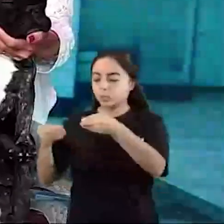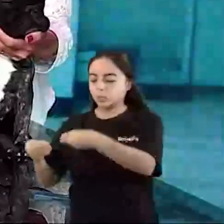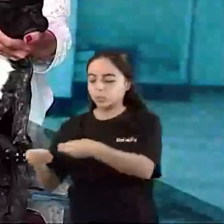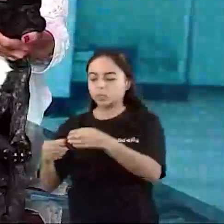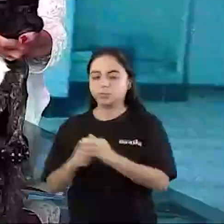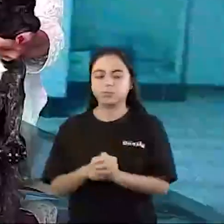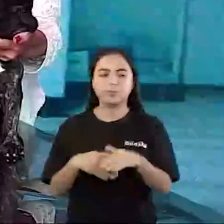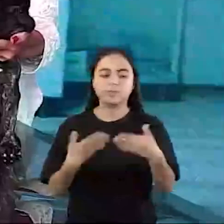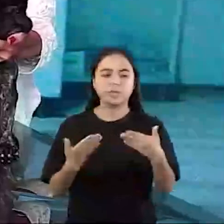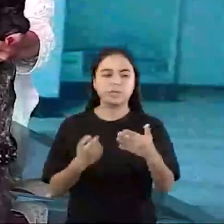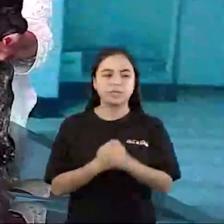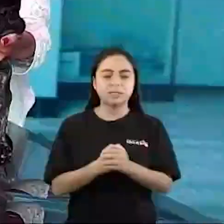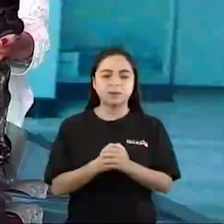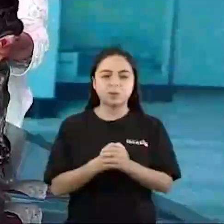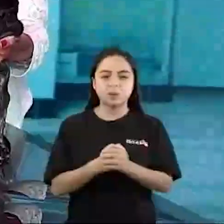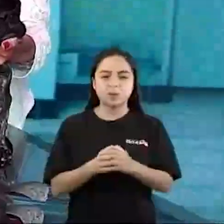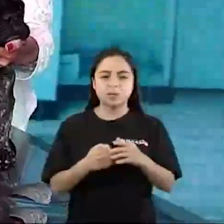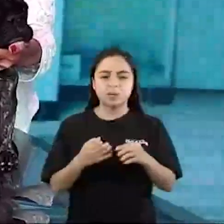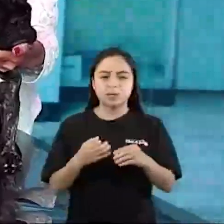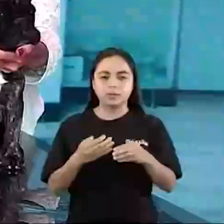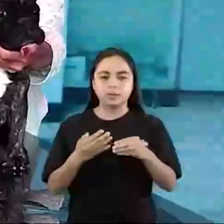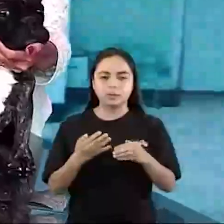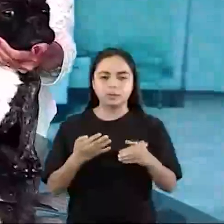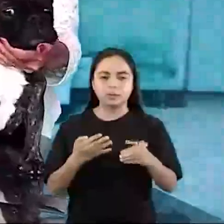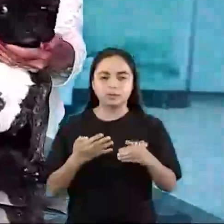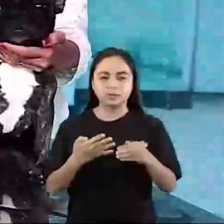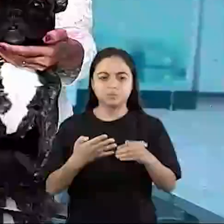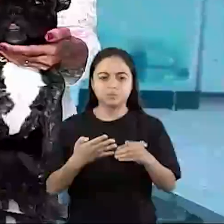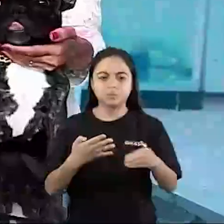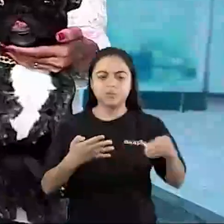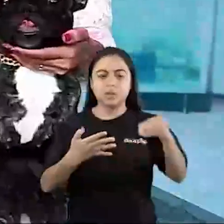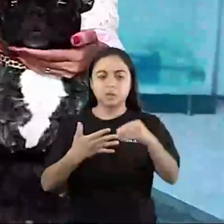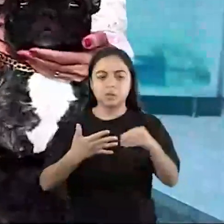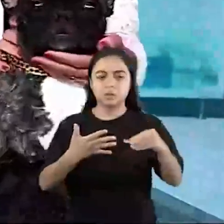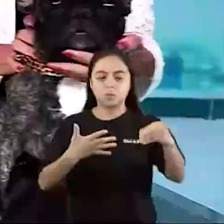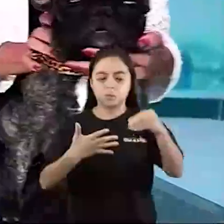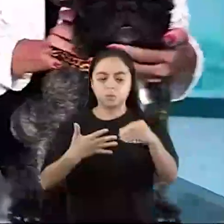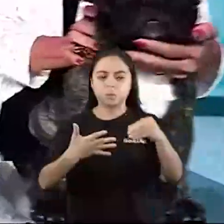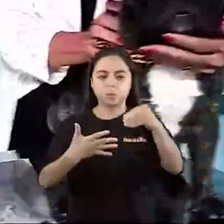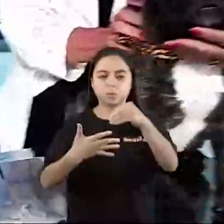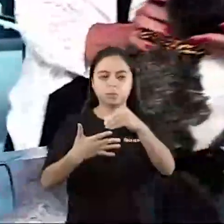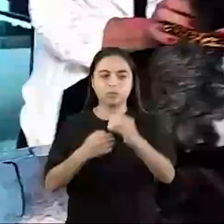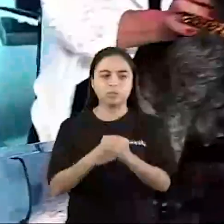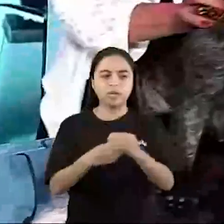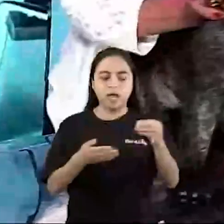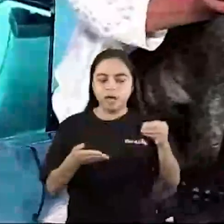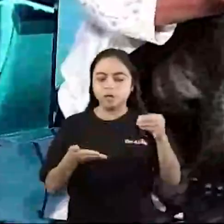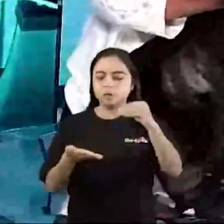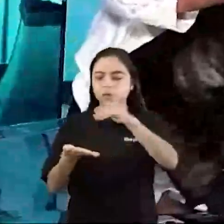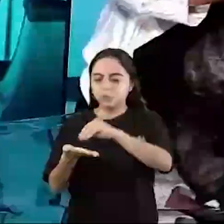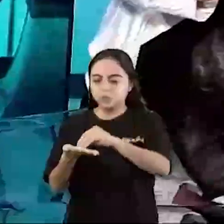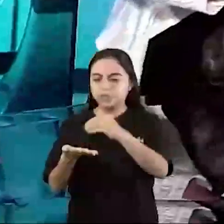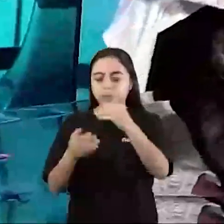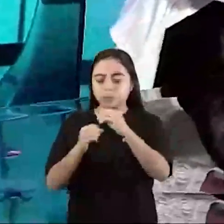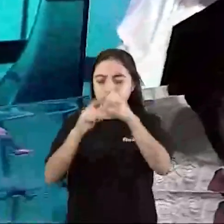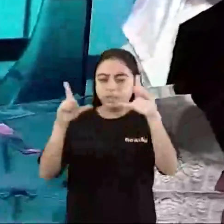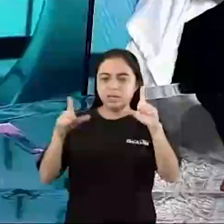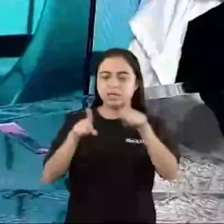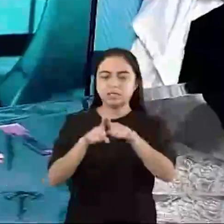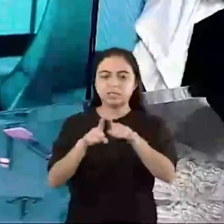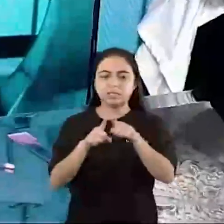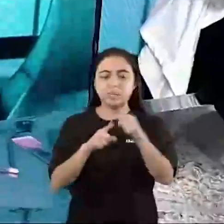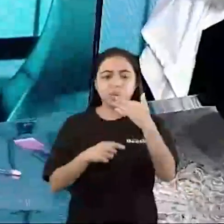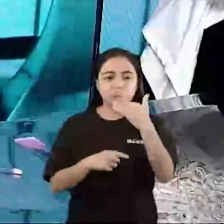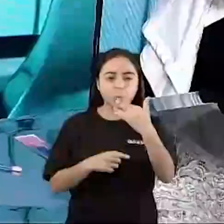Então, é o fixador, que é esse mais claro. Depois, a gente tem um corante acidofílico e um